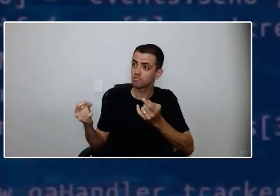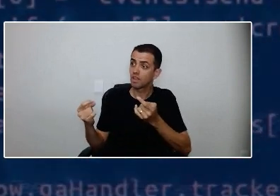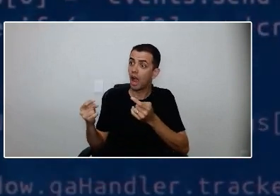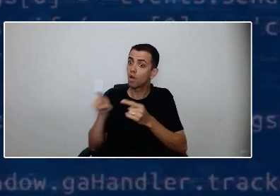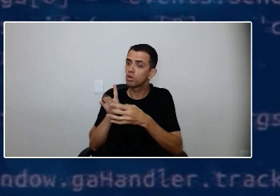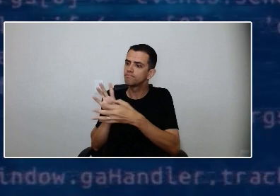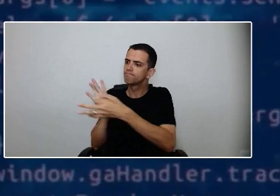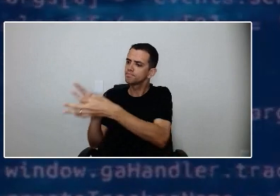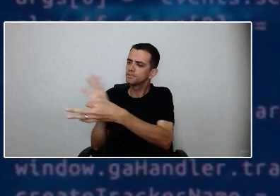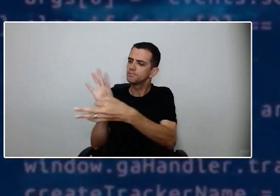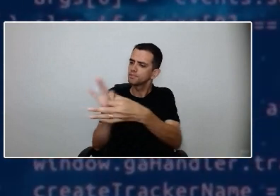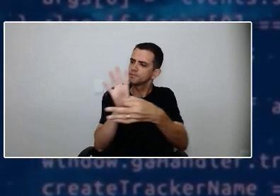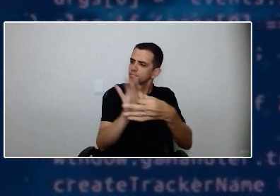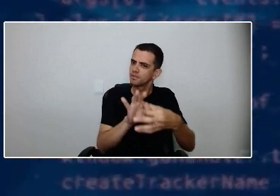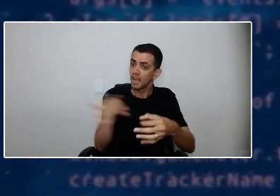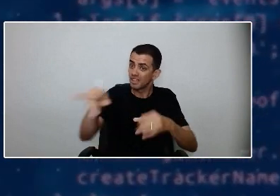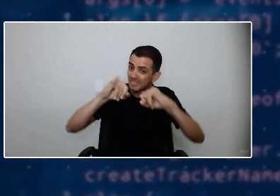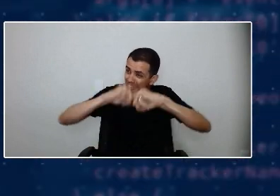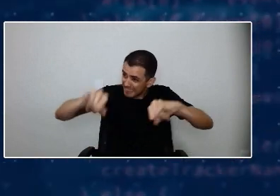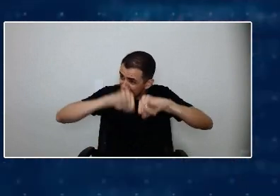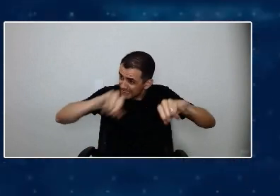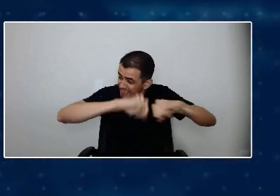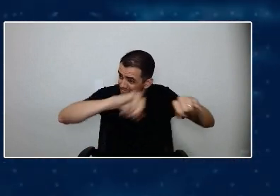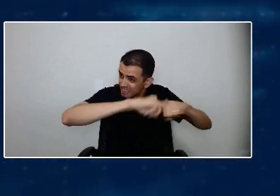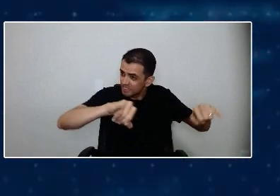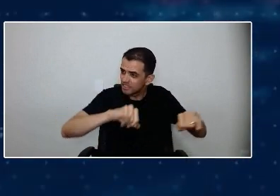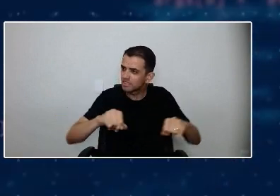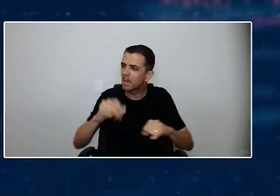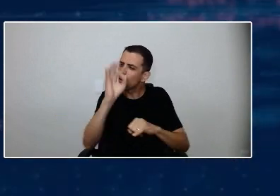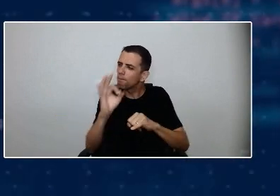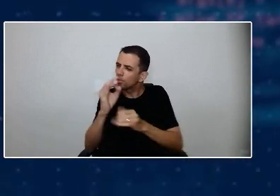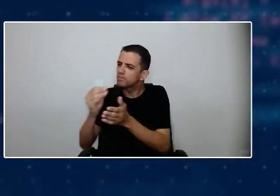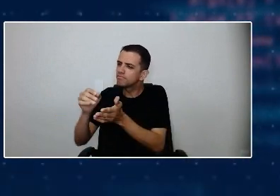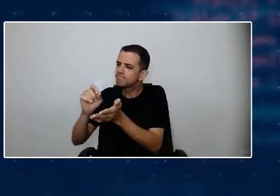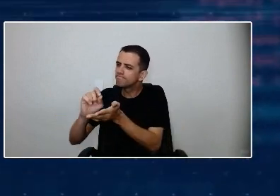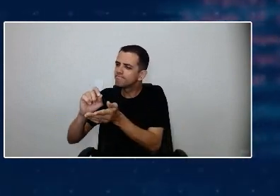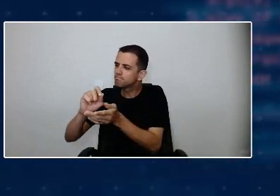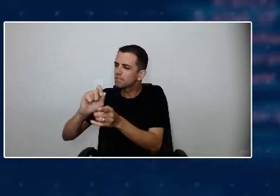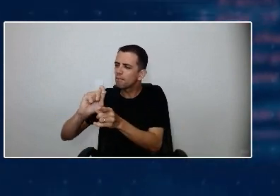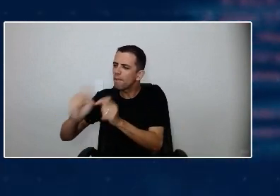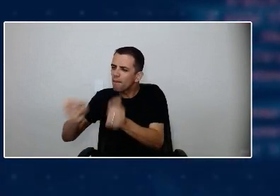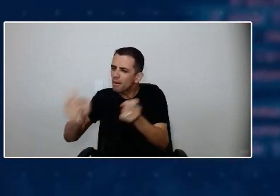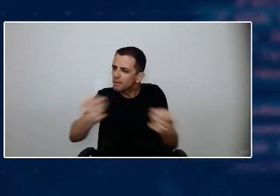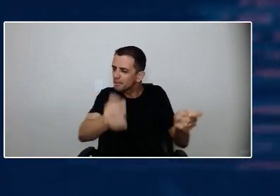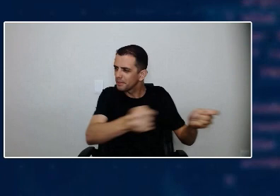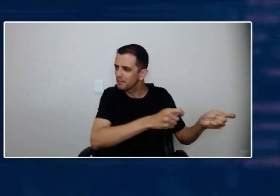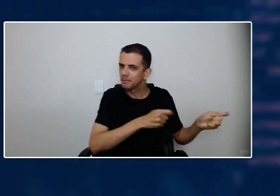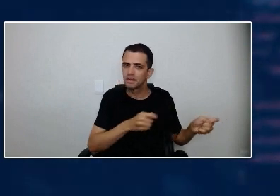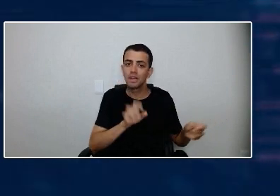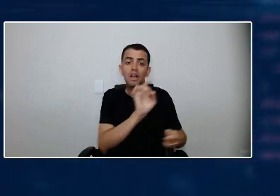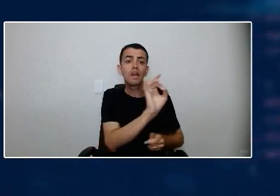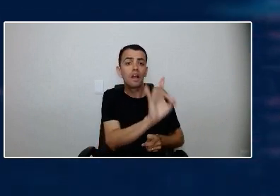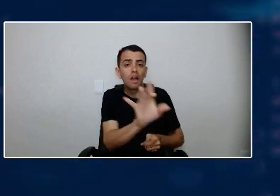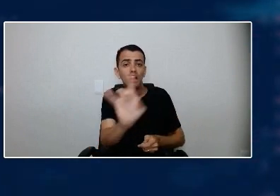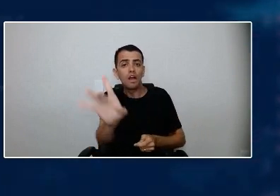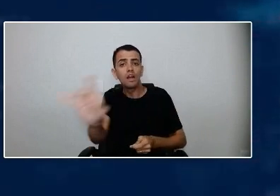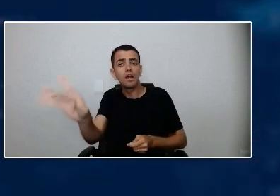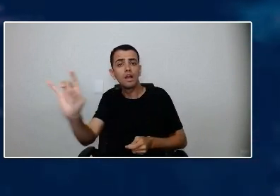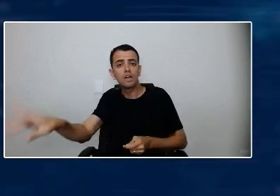um vai ganhar um pedacinho então entra aqui nesses participantes então cada um vai ter o seu documen com